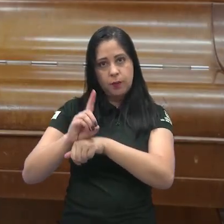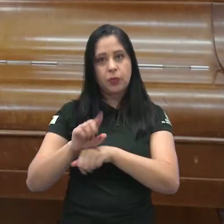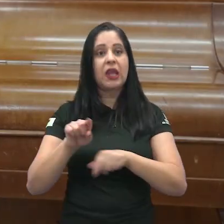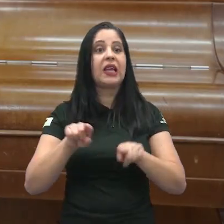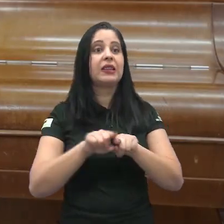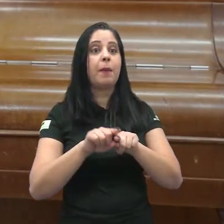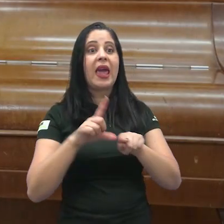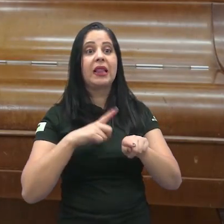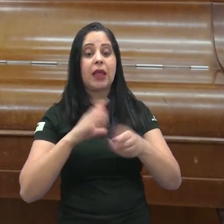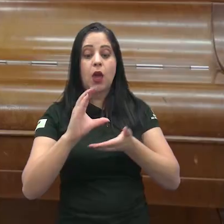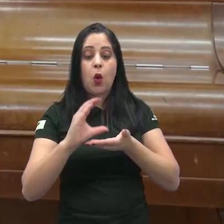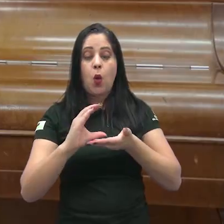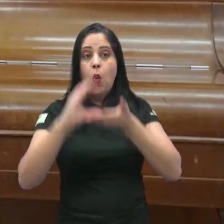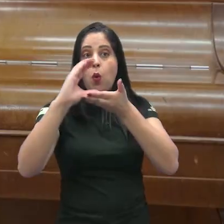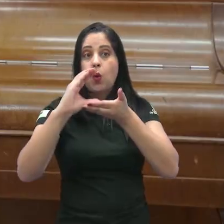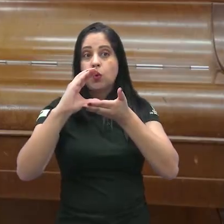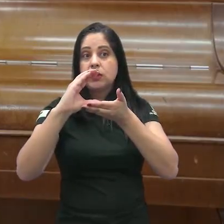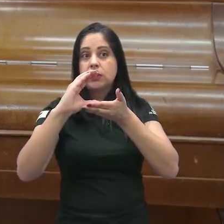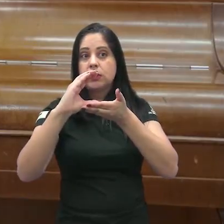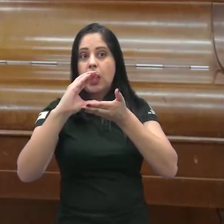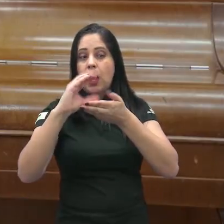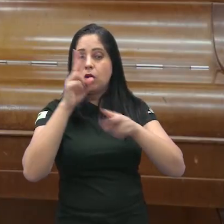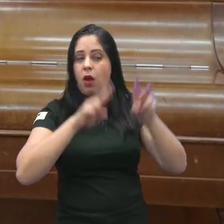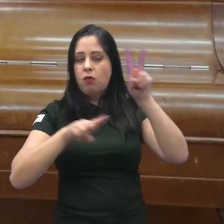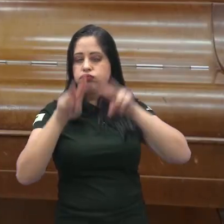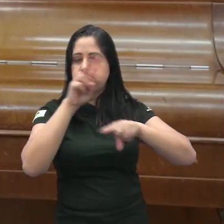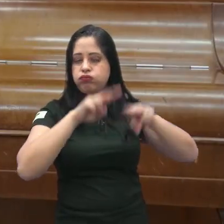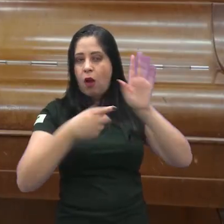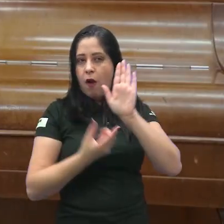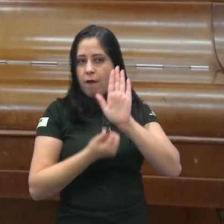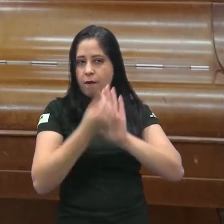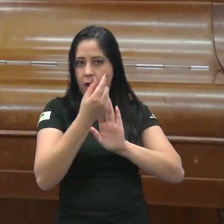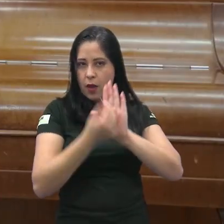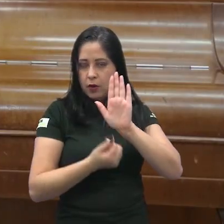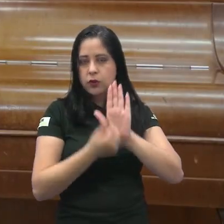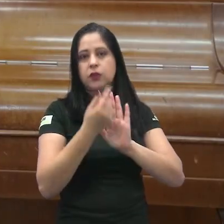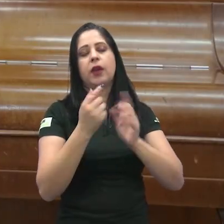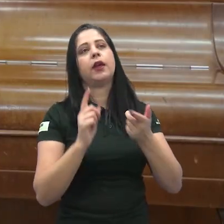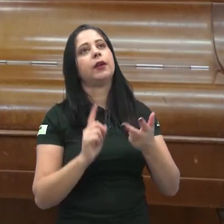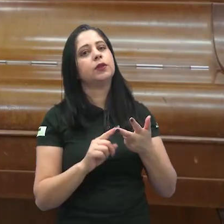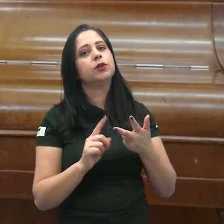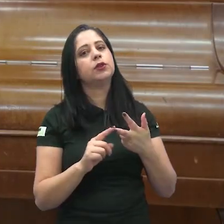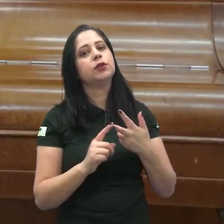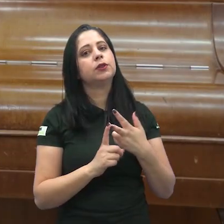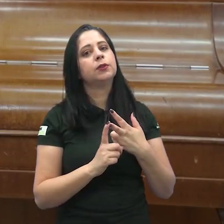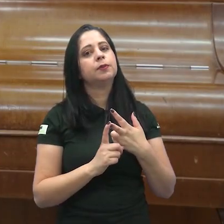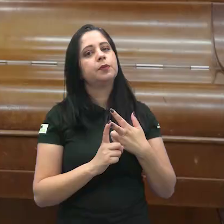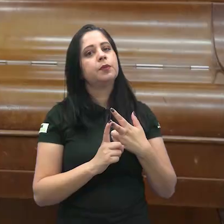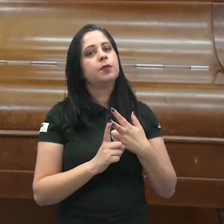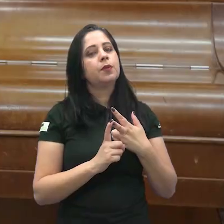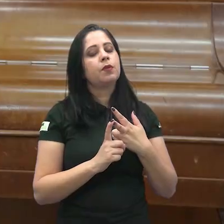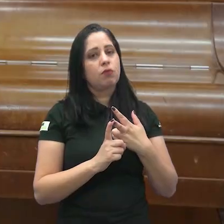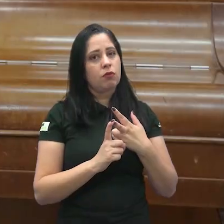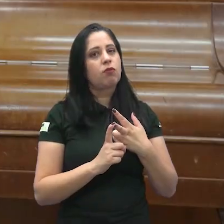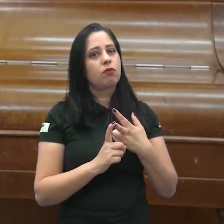conselho fiscal, o conselho consultivo também são voluntários. Nós